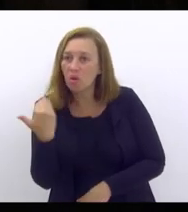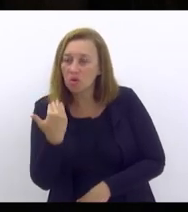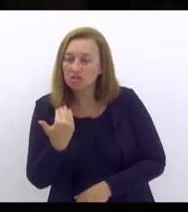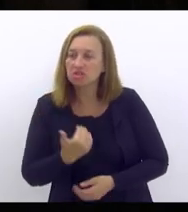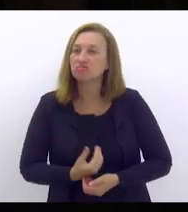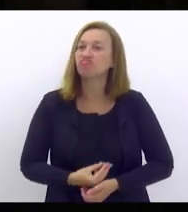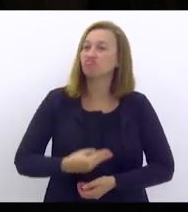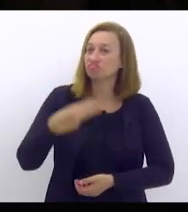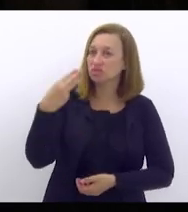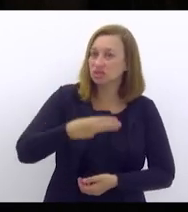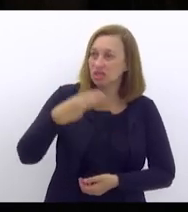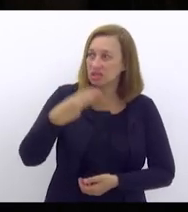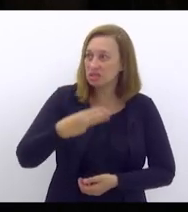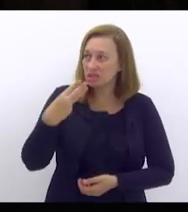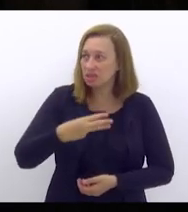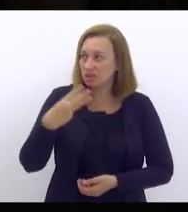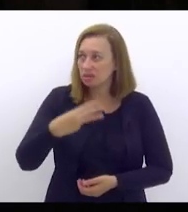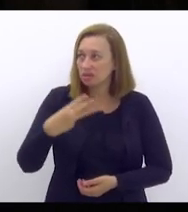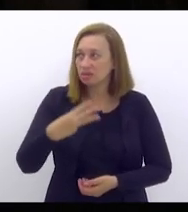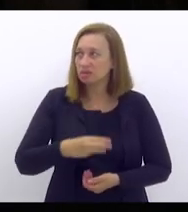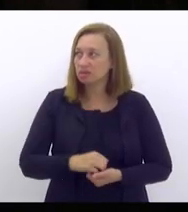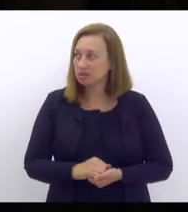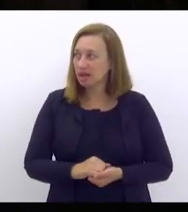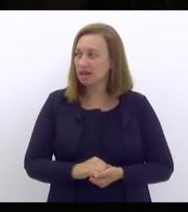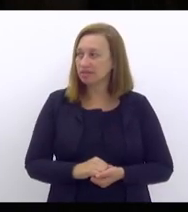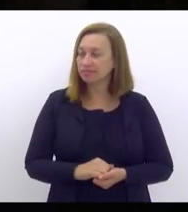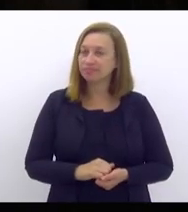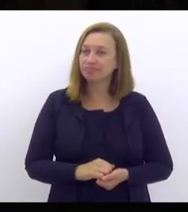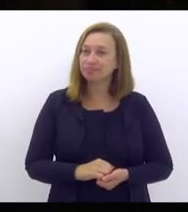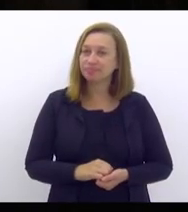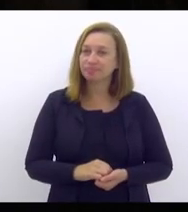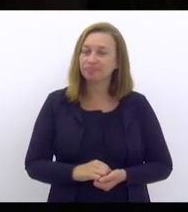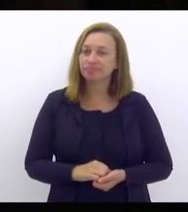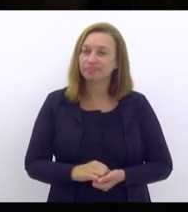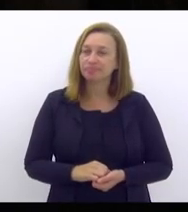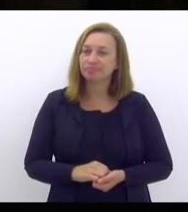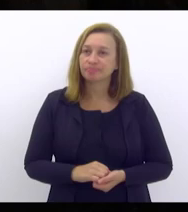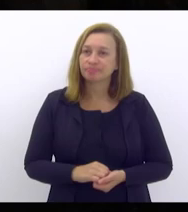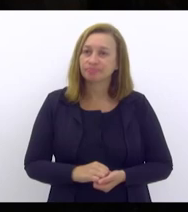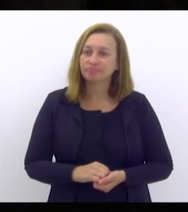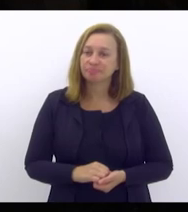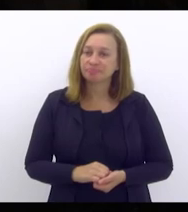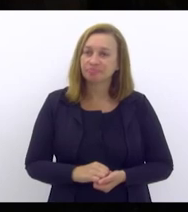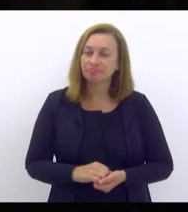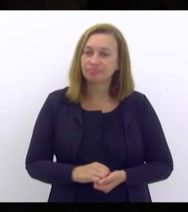terceiro acidente fatal ocorrido nas instalações daquela